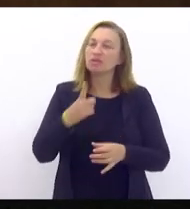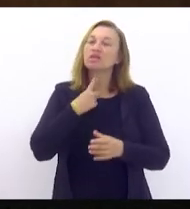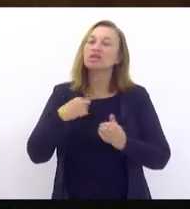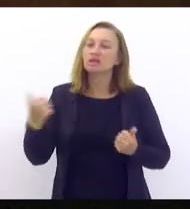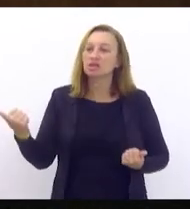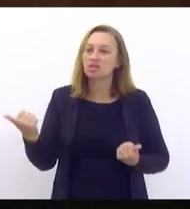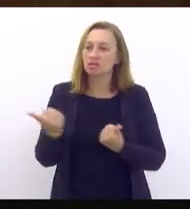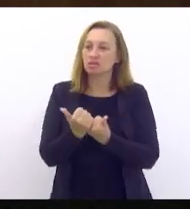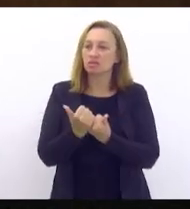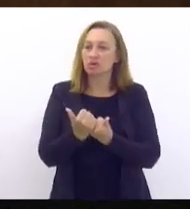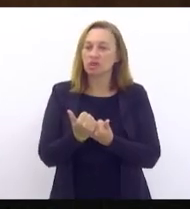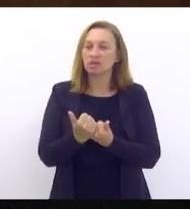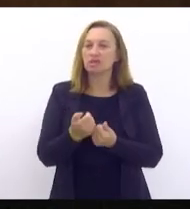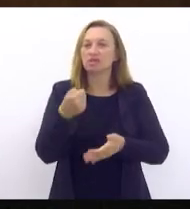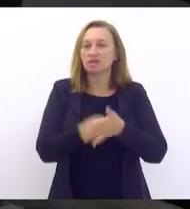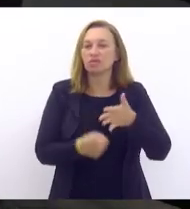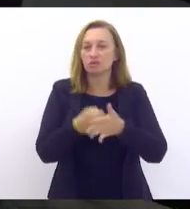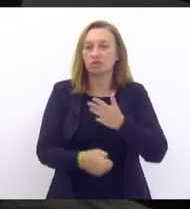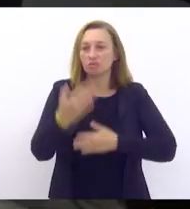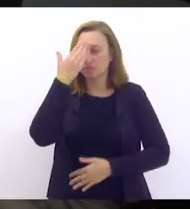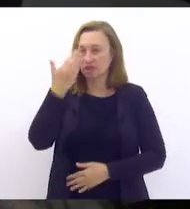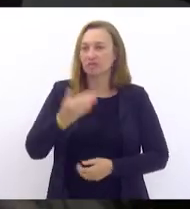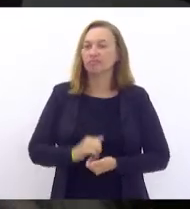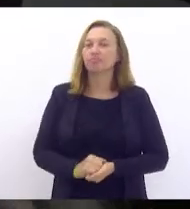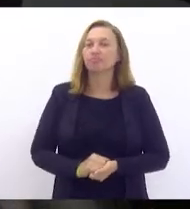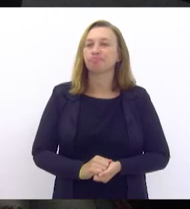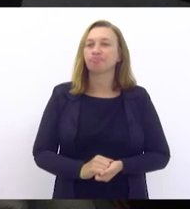nesta causa. Muito obrigado.